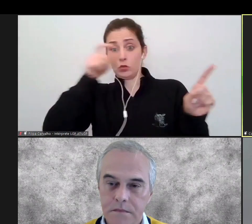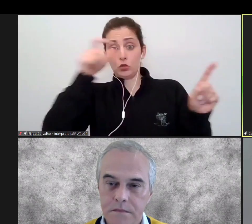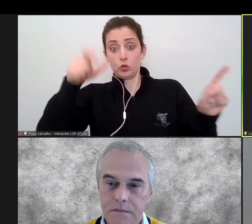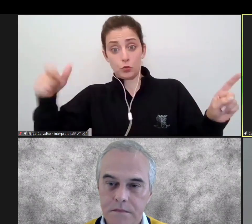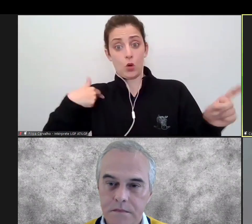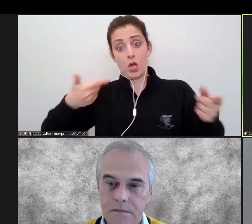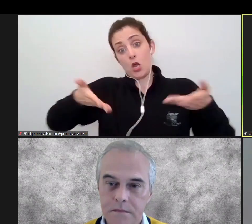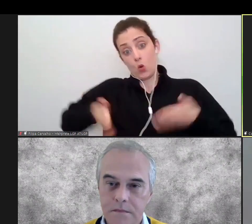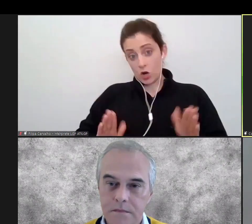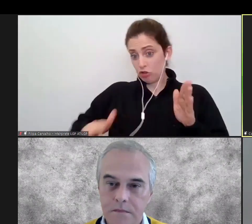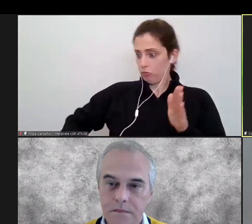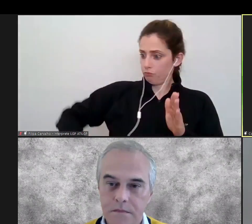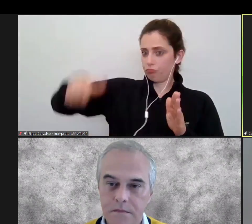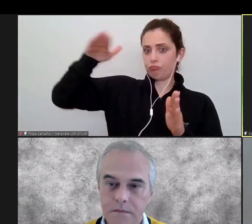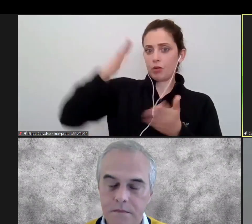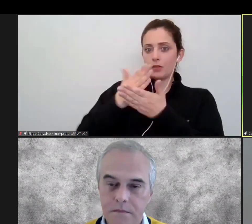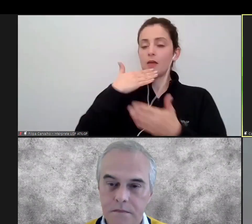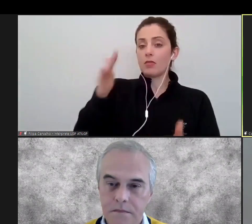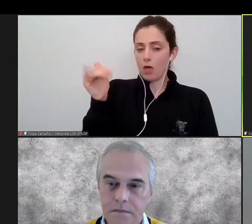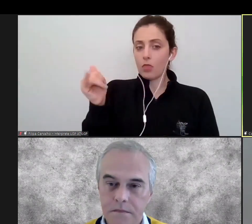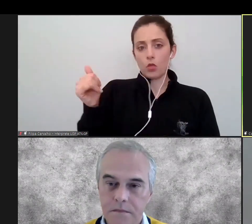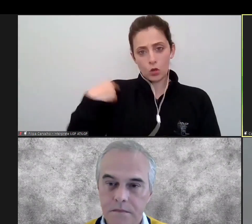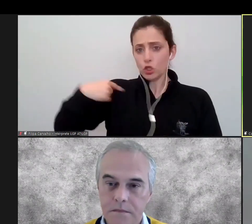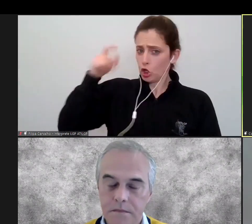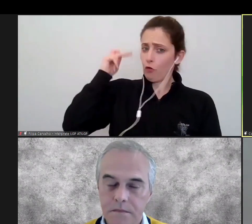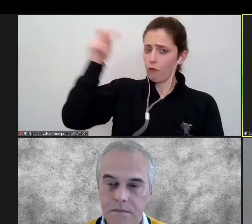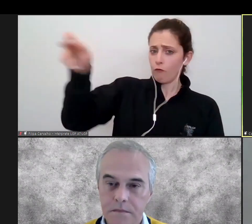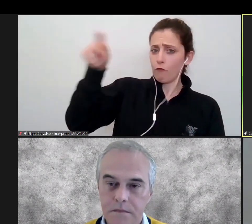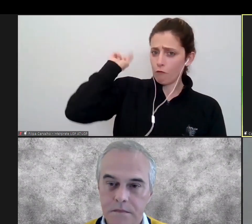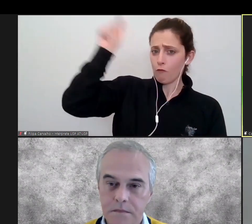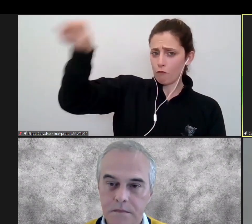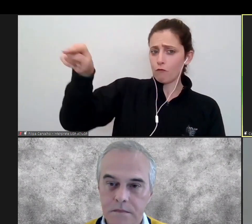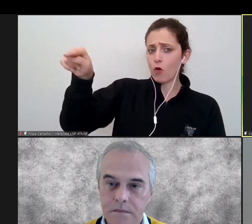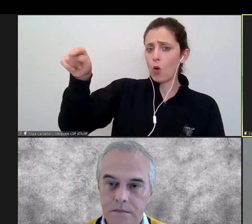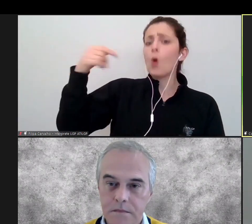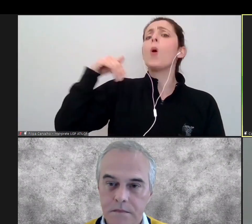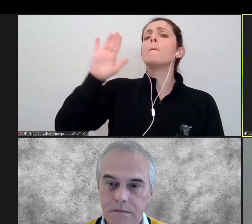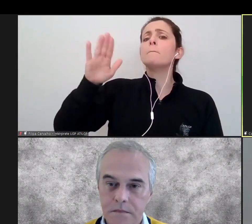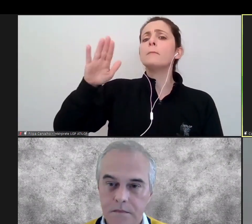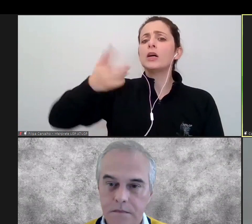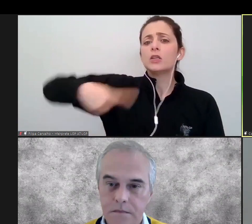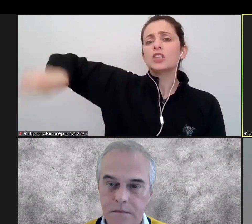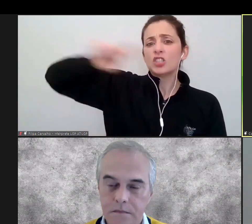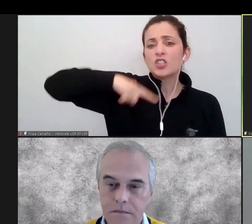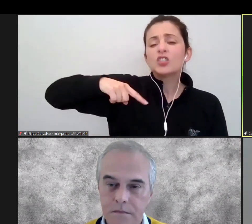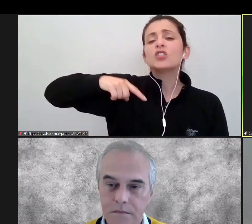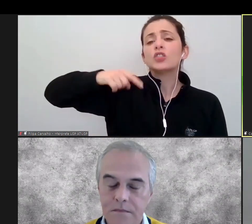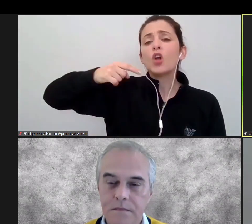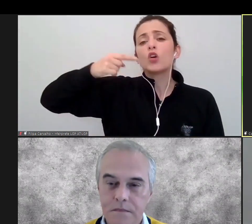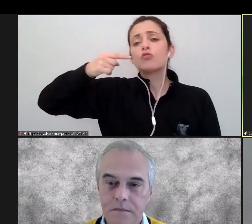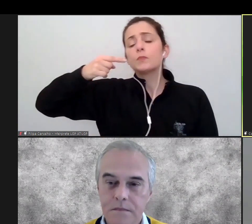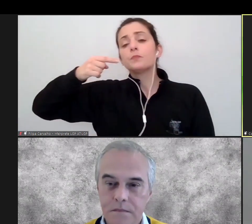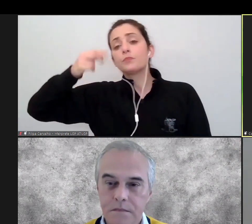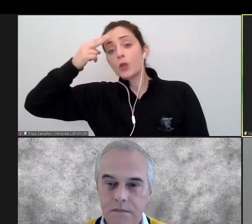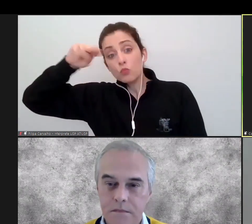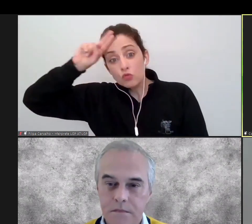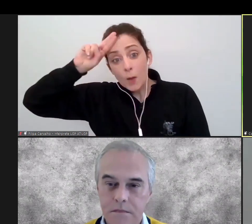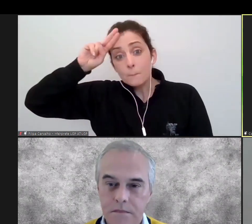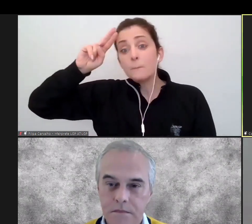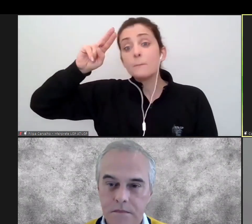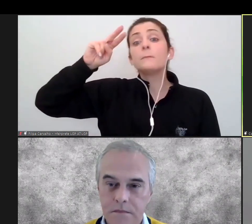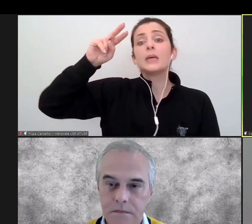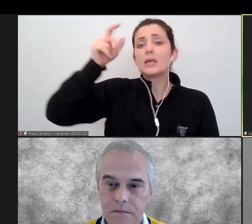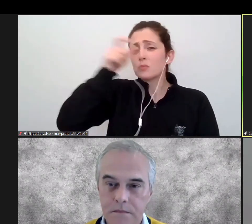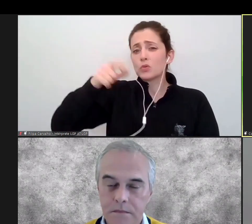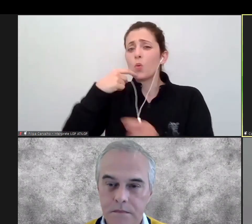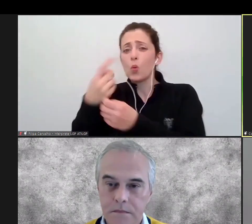12 anos. Mas o problema é, e depois, como é que fica? É que nós somos 5 mil moçambicanos em Portugal, e estão 200 a 300 mil